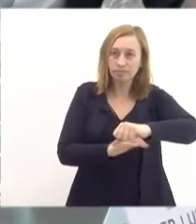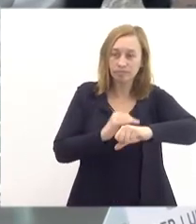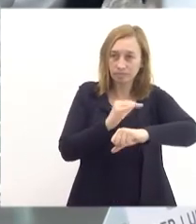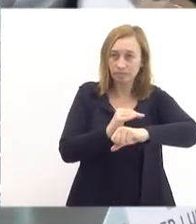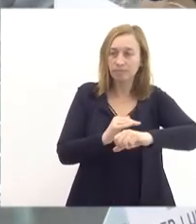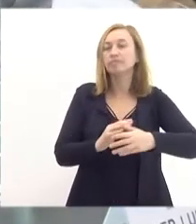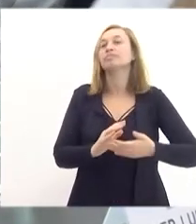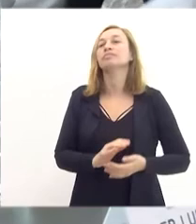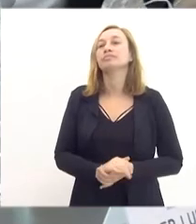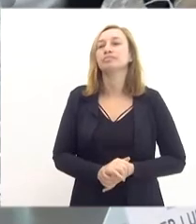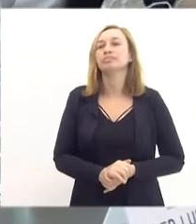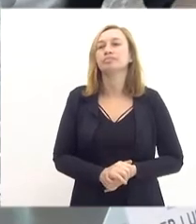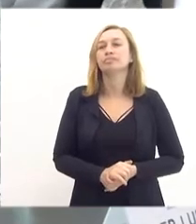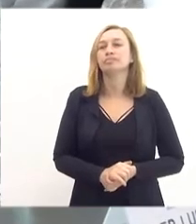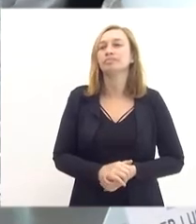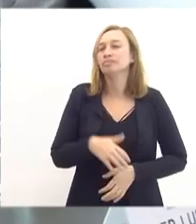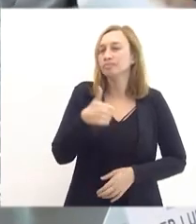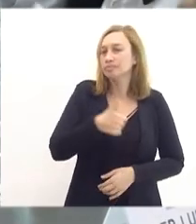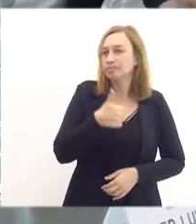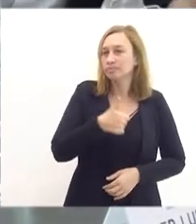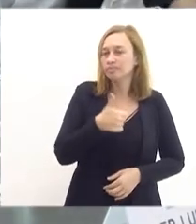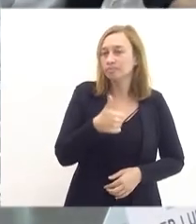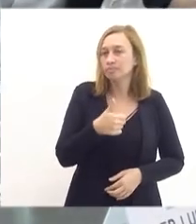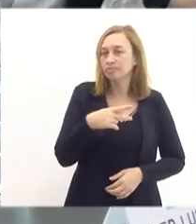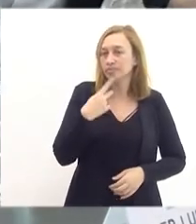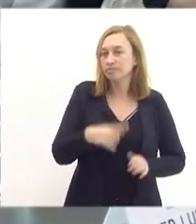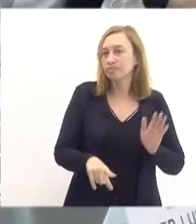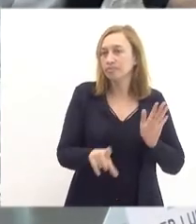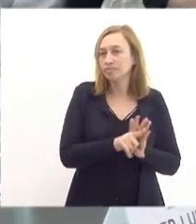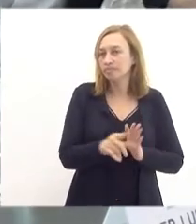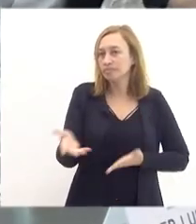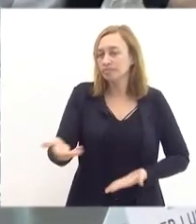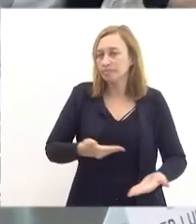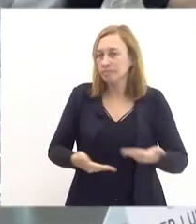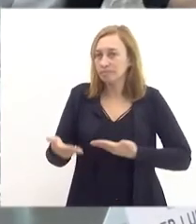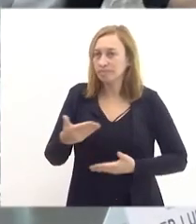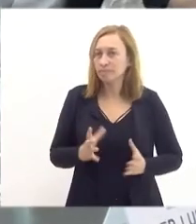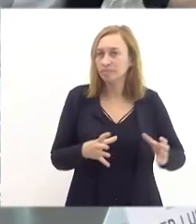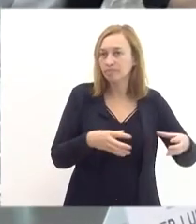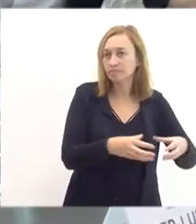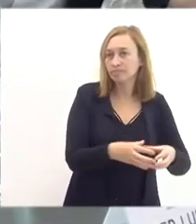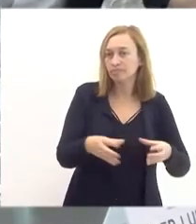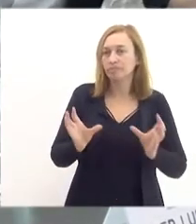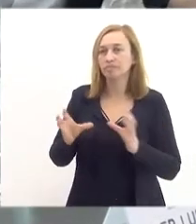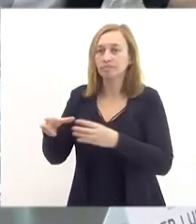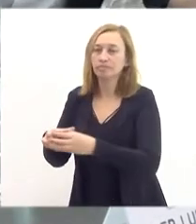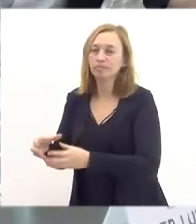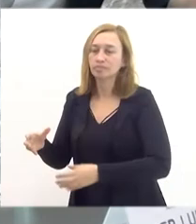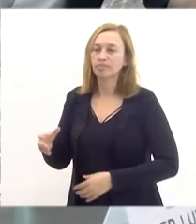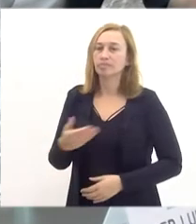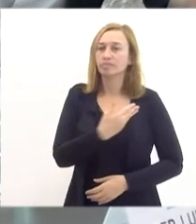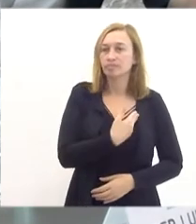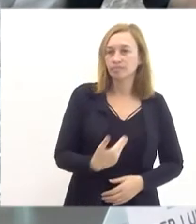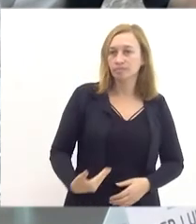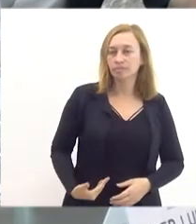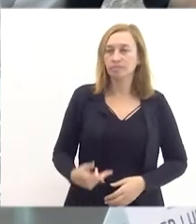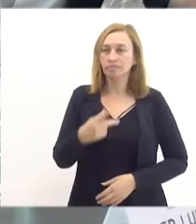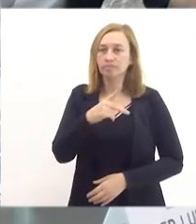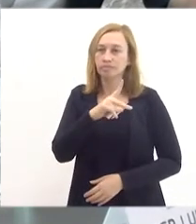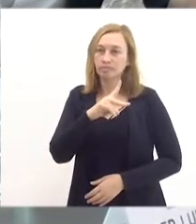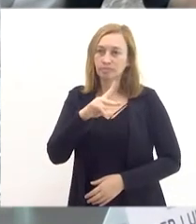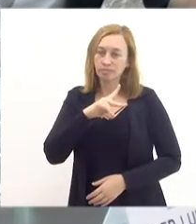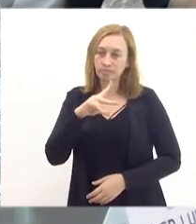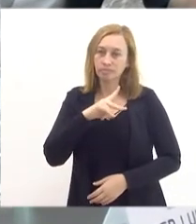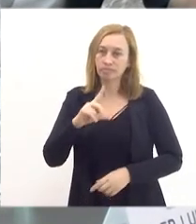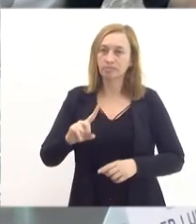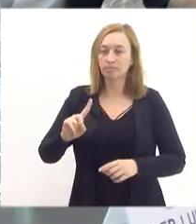Que a primeira está tratada na Lei de Parceria Público-Privada. Sim. E a segunda seria do Fundo Soberano.